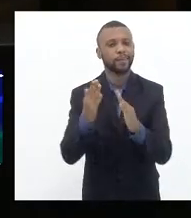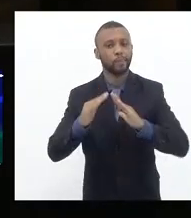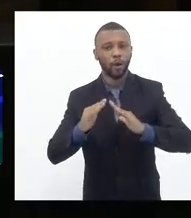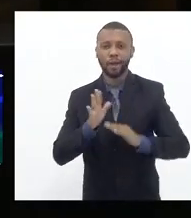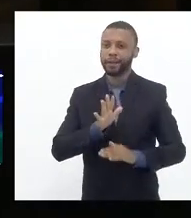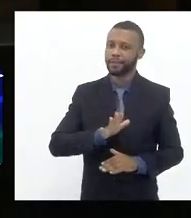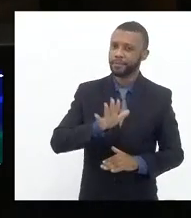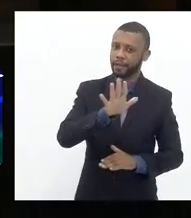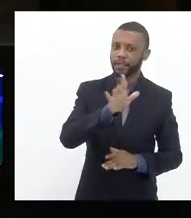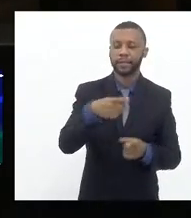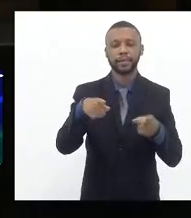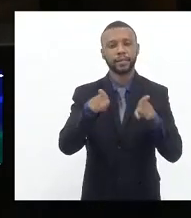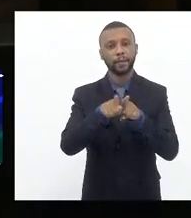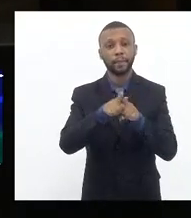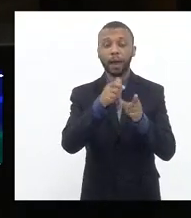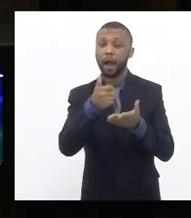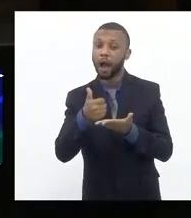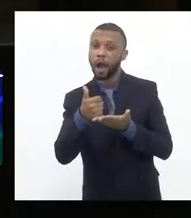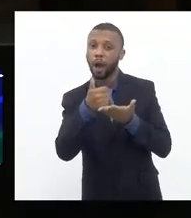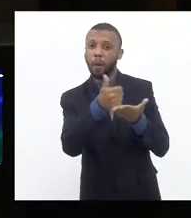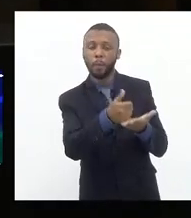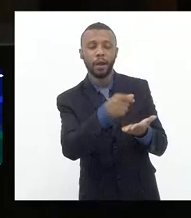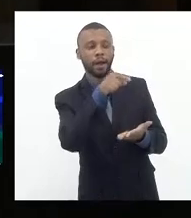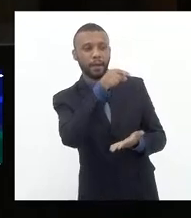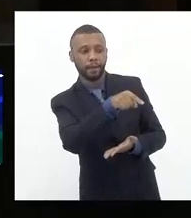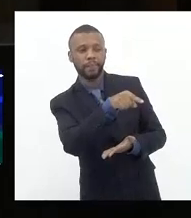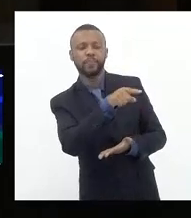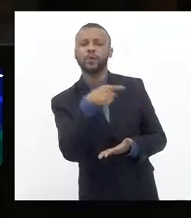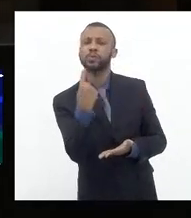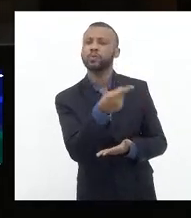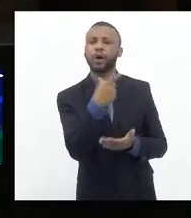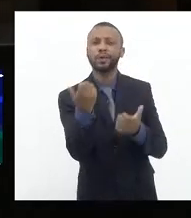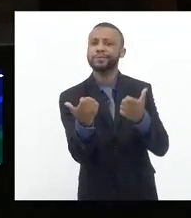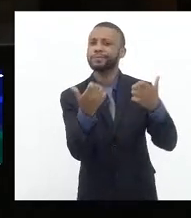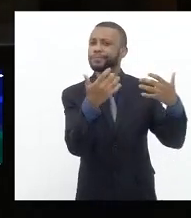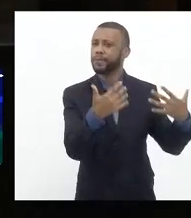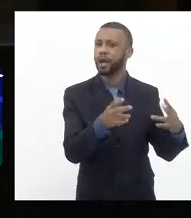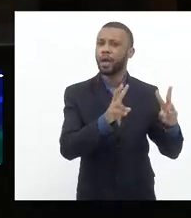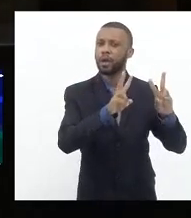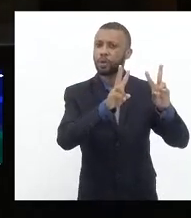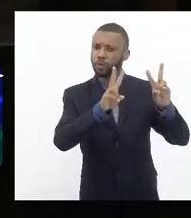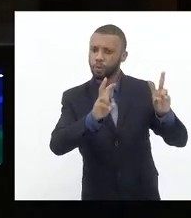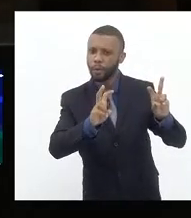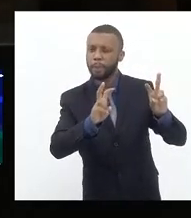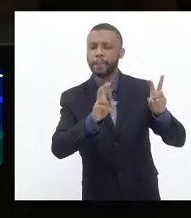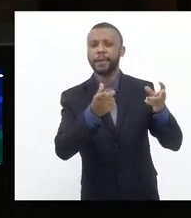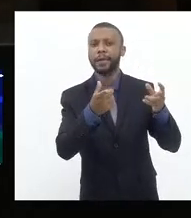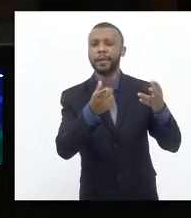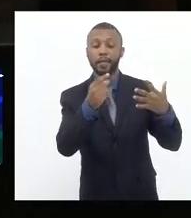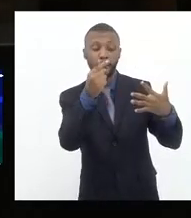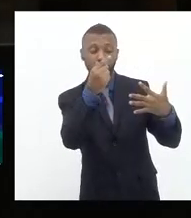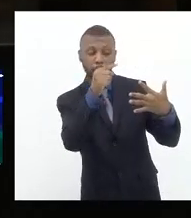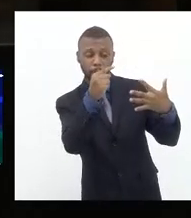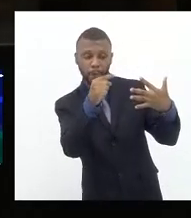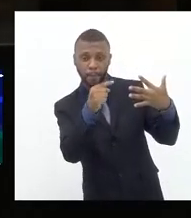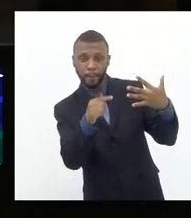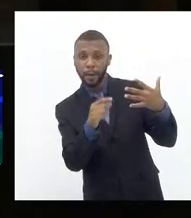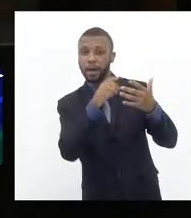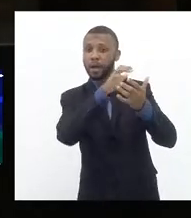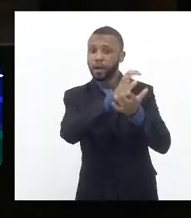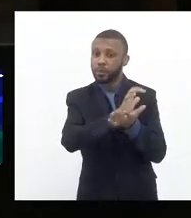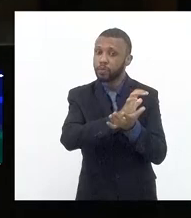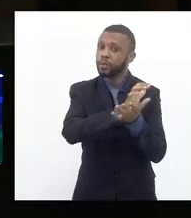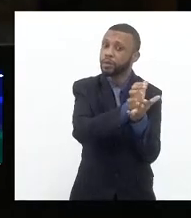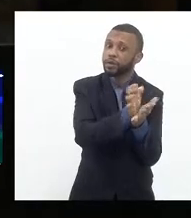que contribuirá também para aquilo que a gente chama sobre as expressões do racismo institucional, deputada